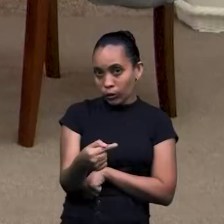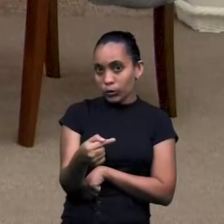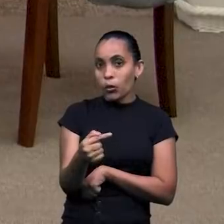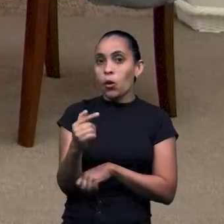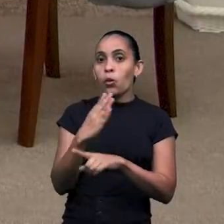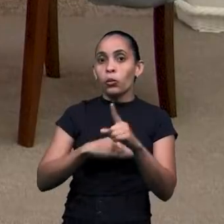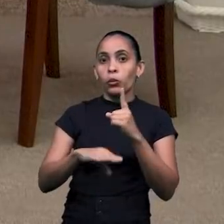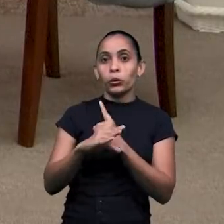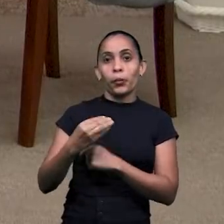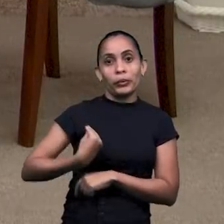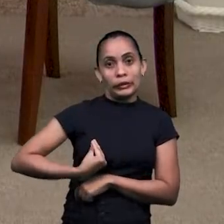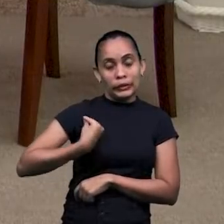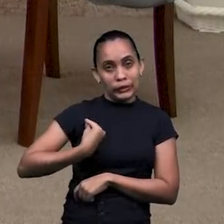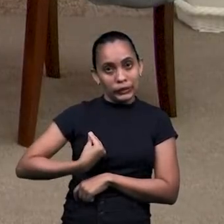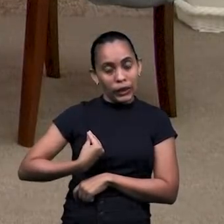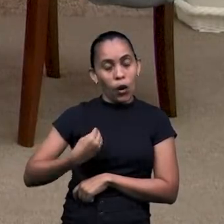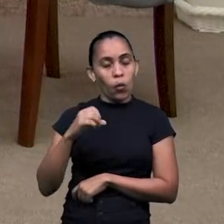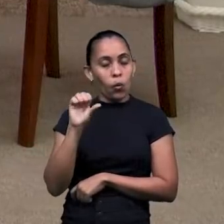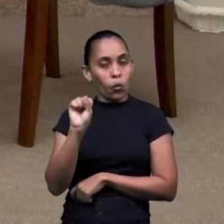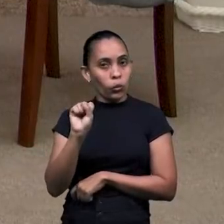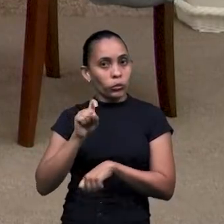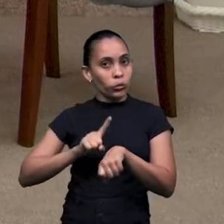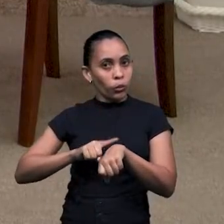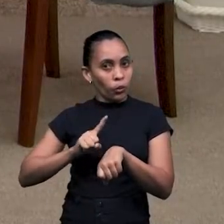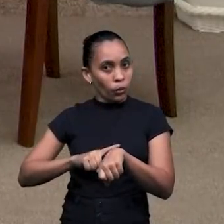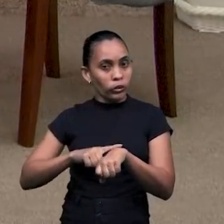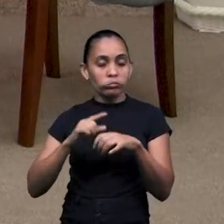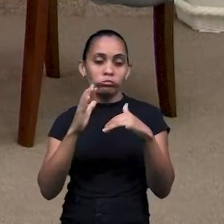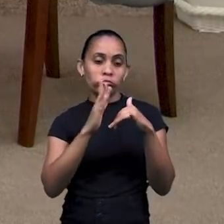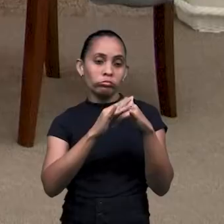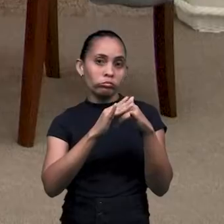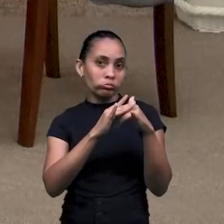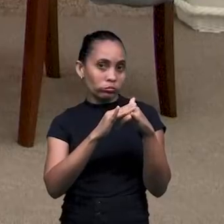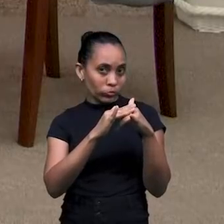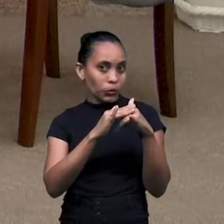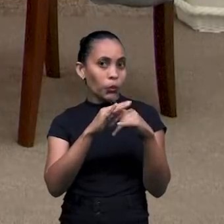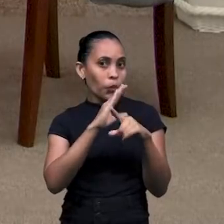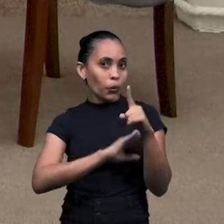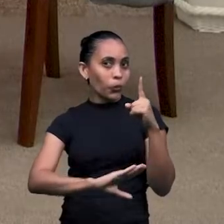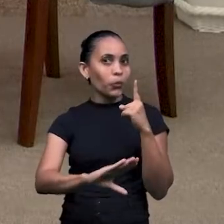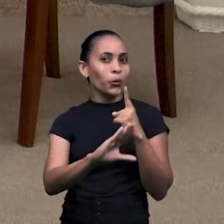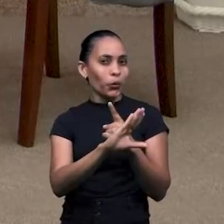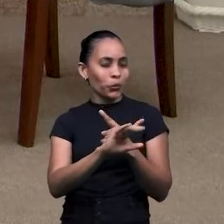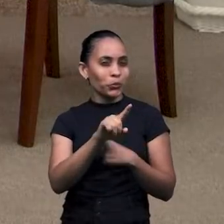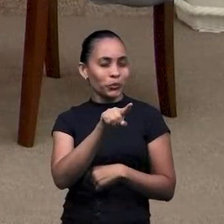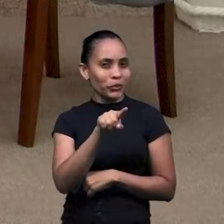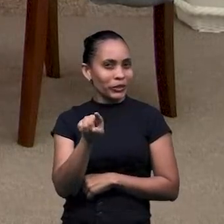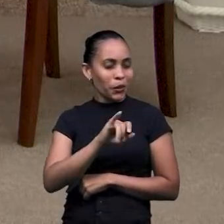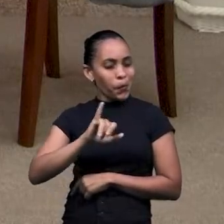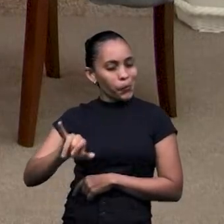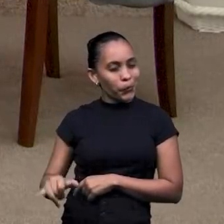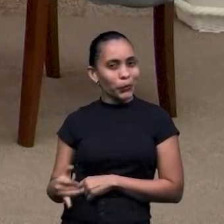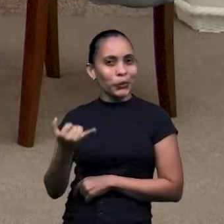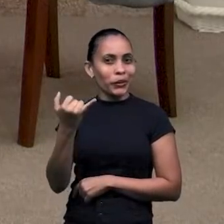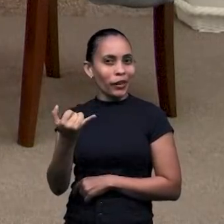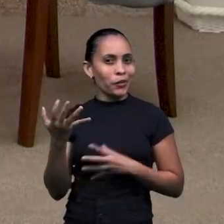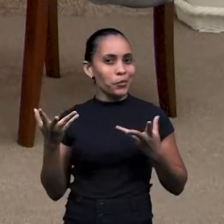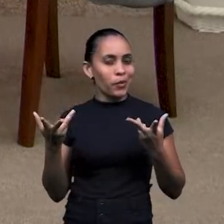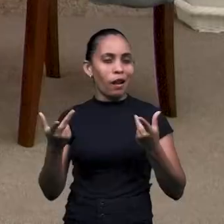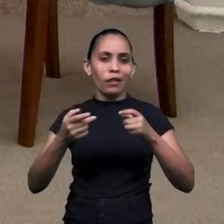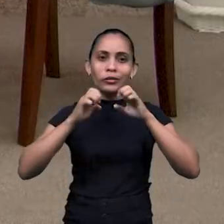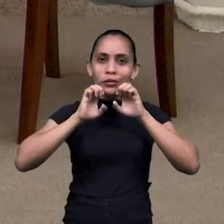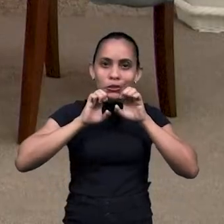culto presencial, às 20 horas, o nosso culto transmitido pelo YouTube, 2 excelentes oportunidades